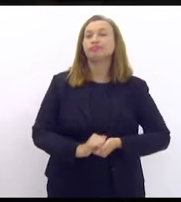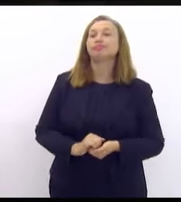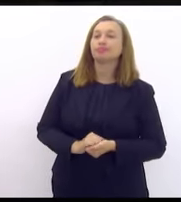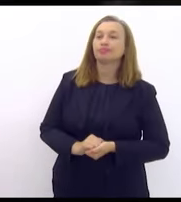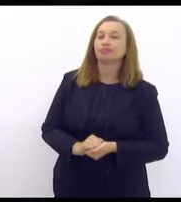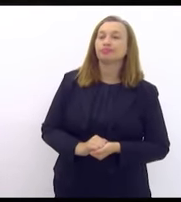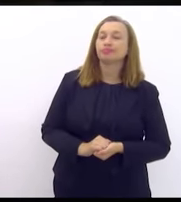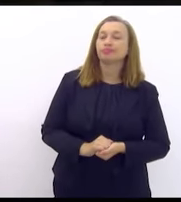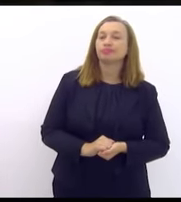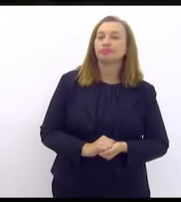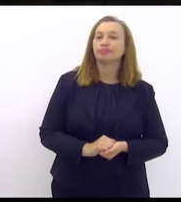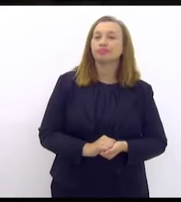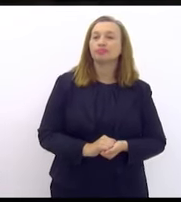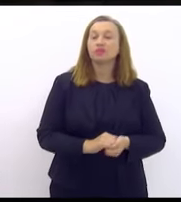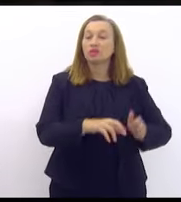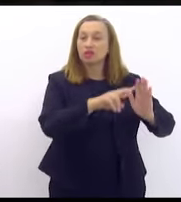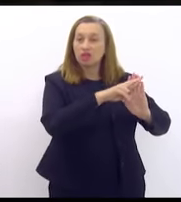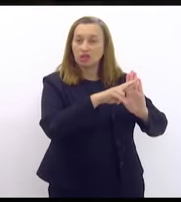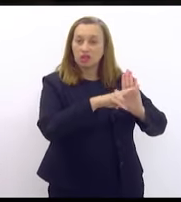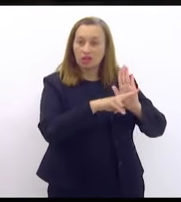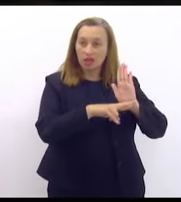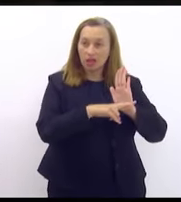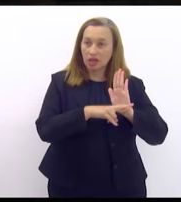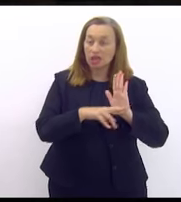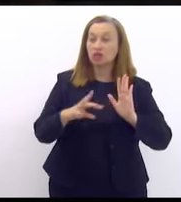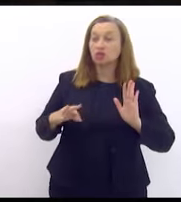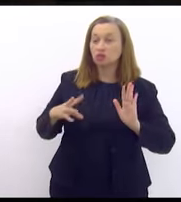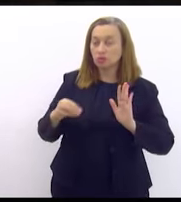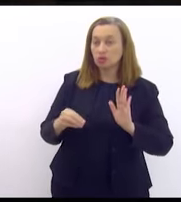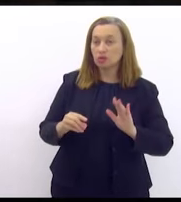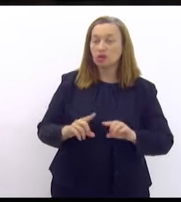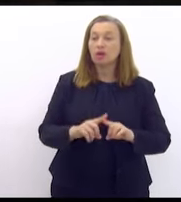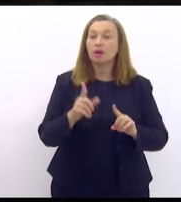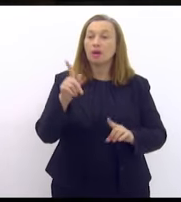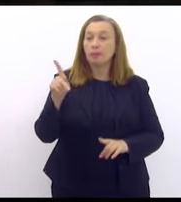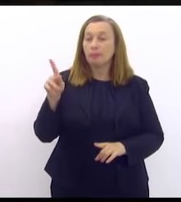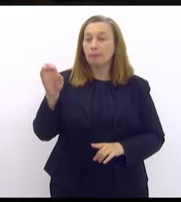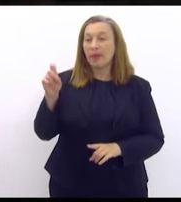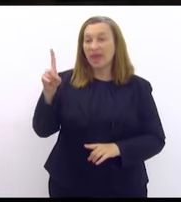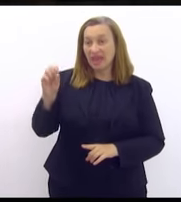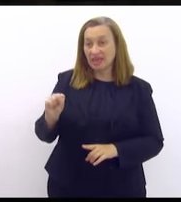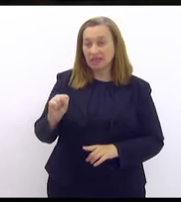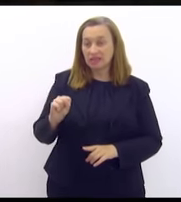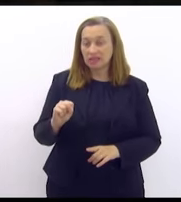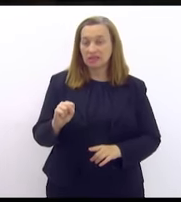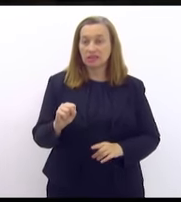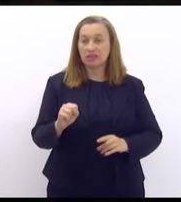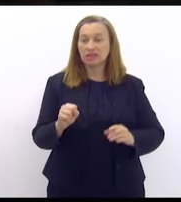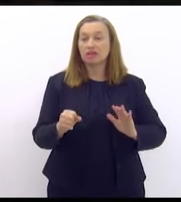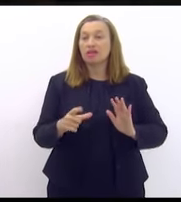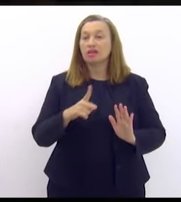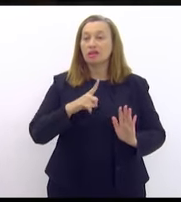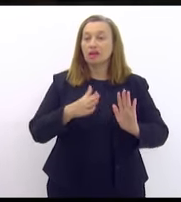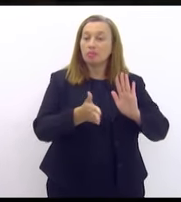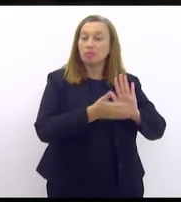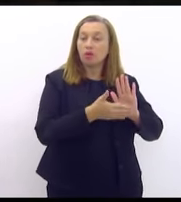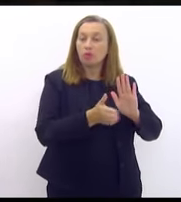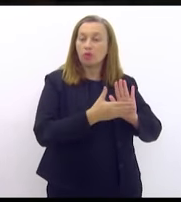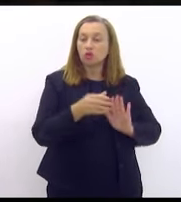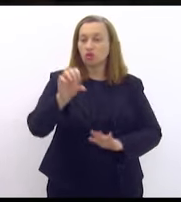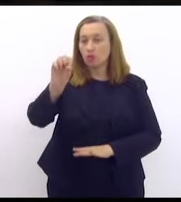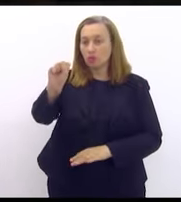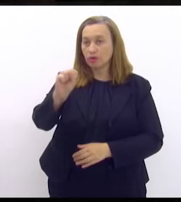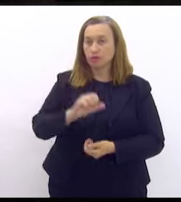as premissas e as diretrizes. E aí o PEDES propõe 8 missões, que são